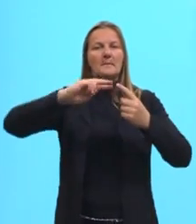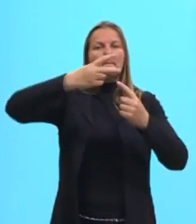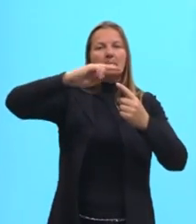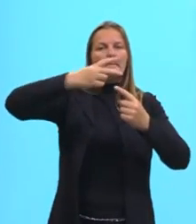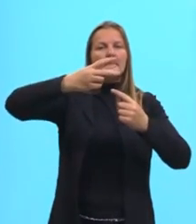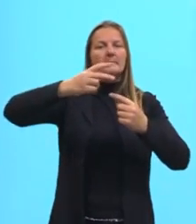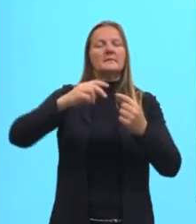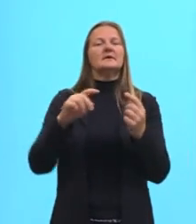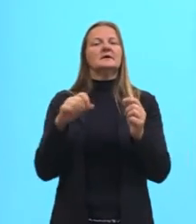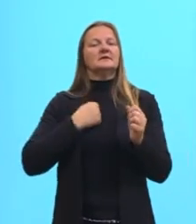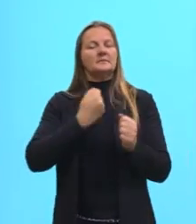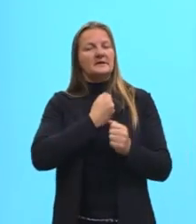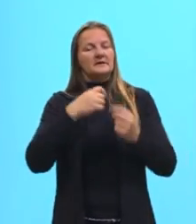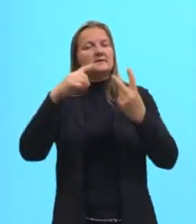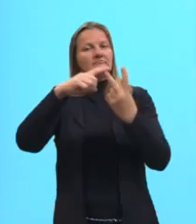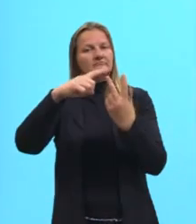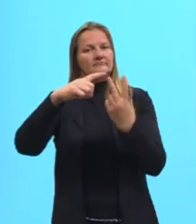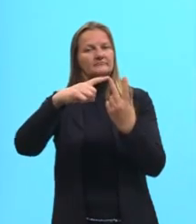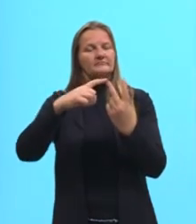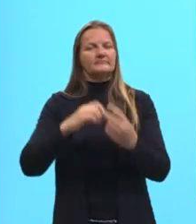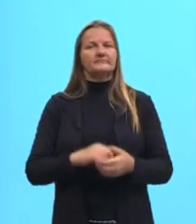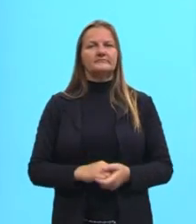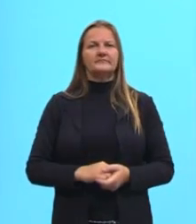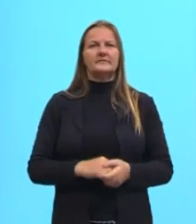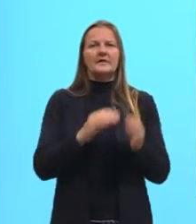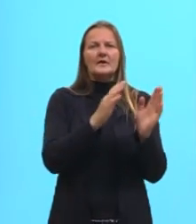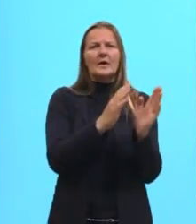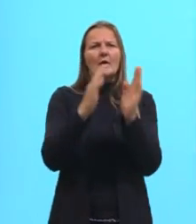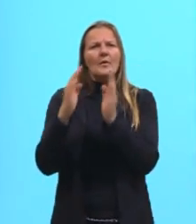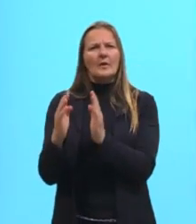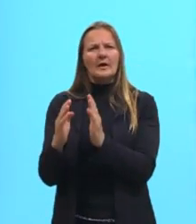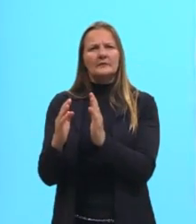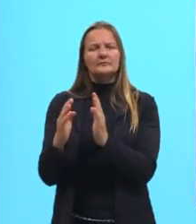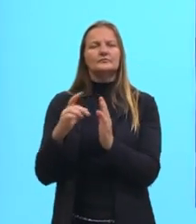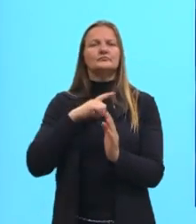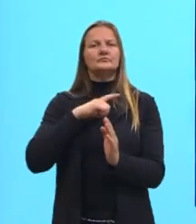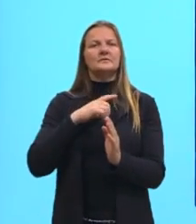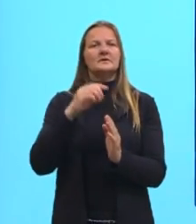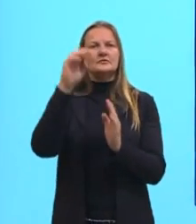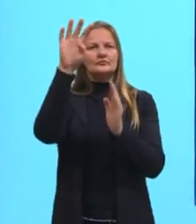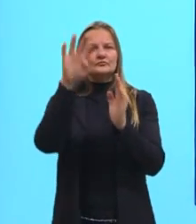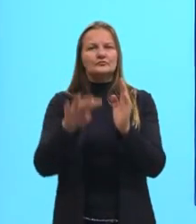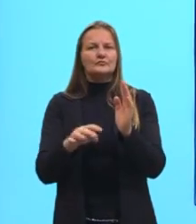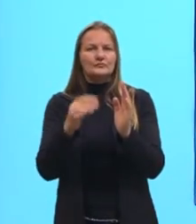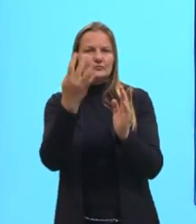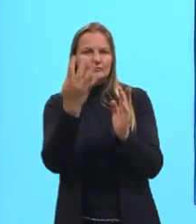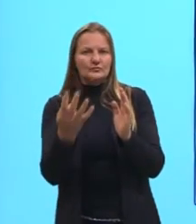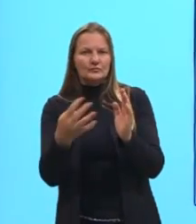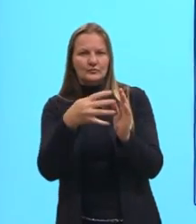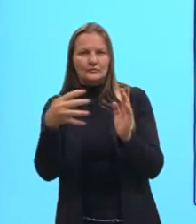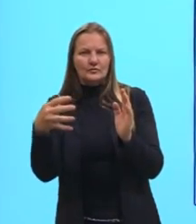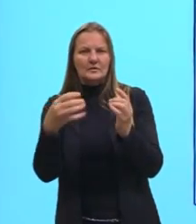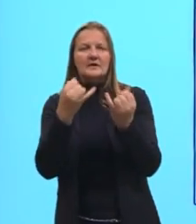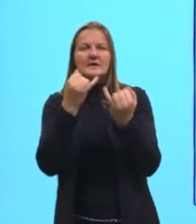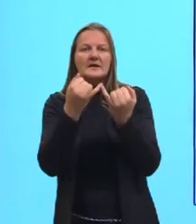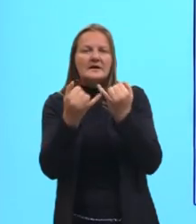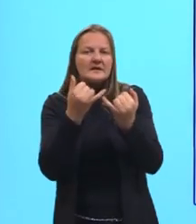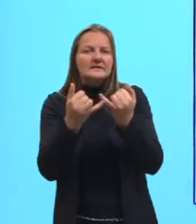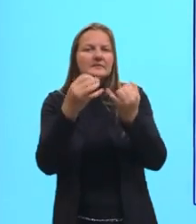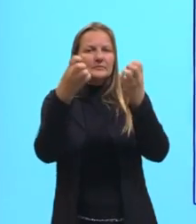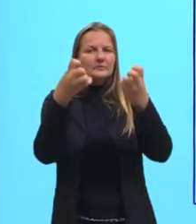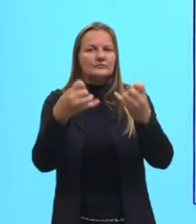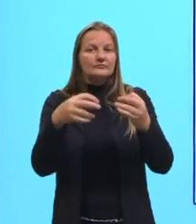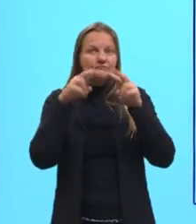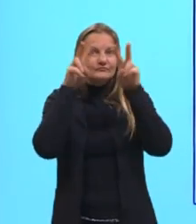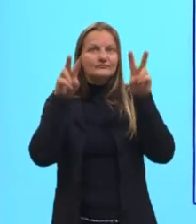potência e também da raiz está ao lado da propriedade tem sempre um exemplo pra gente visualizar melhor